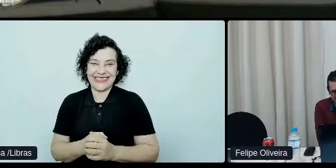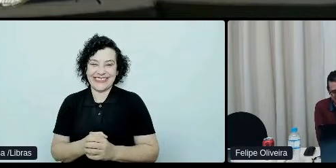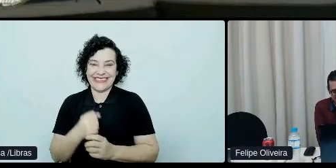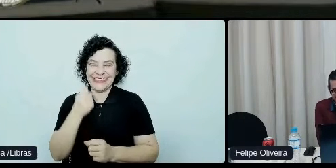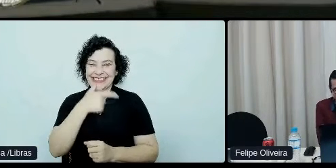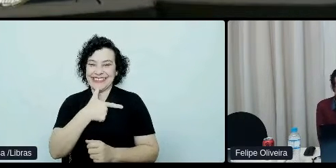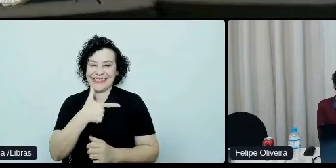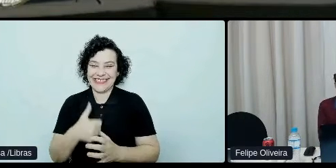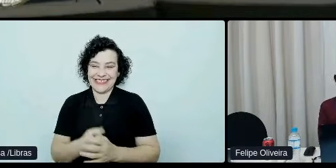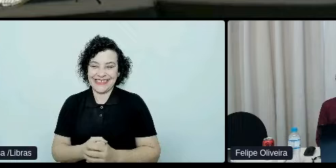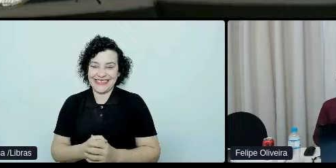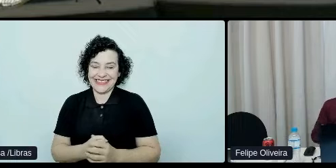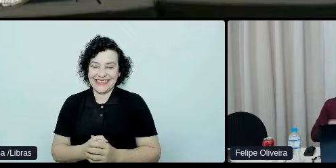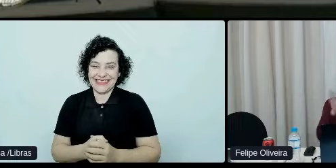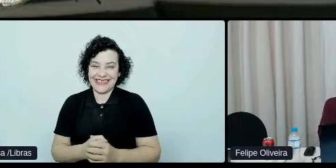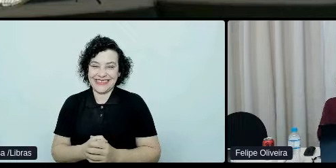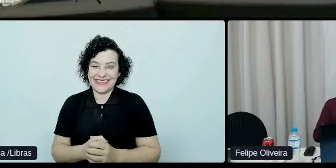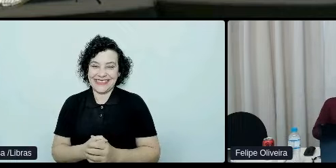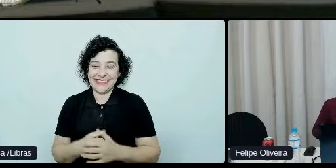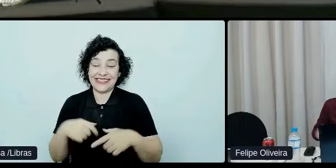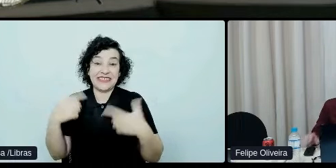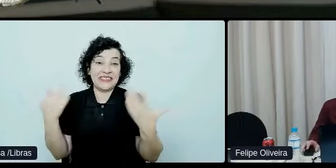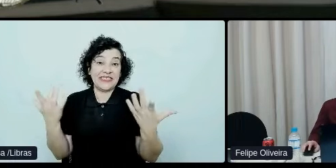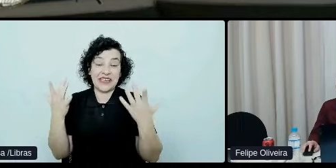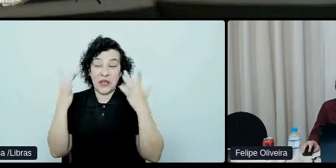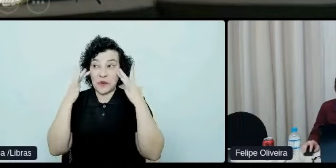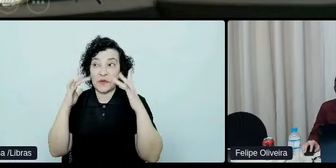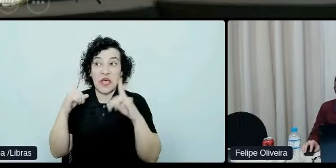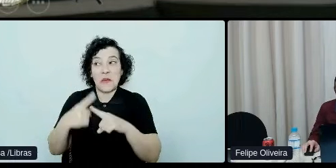quê? Eu não sei, depois eu vejo.